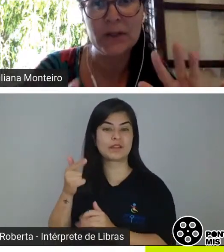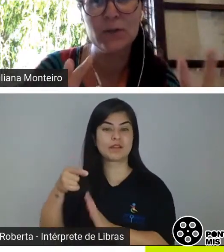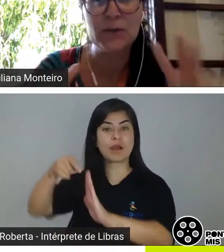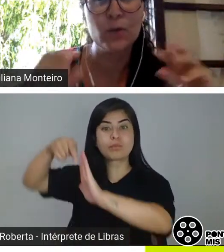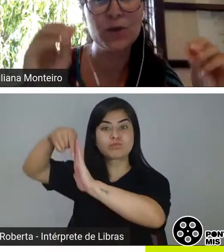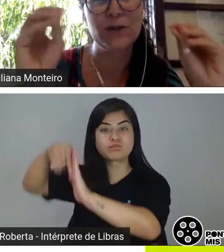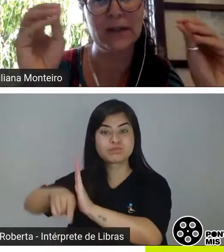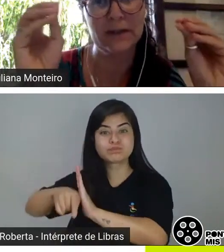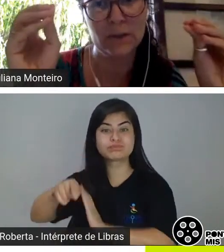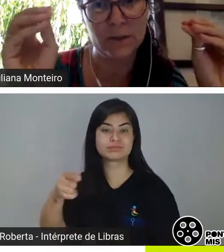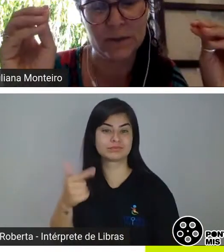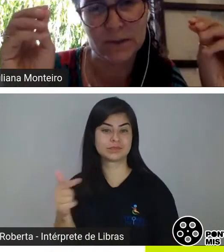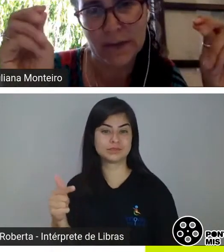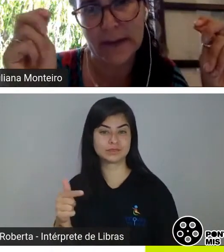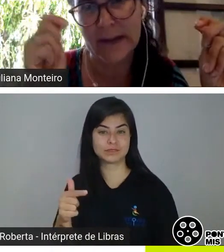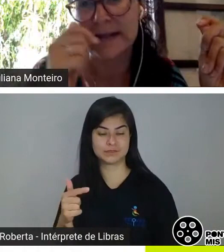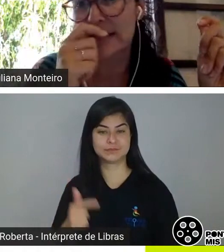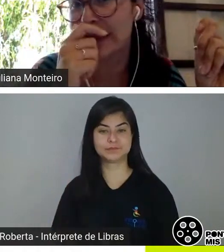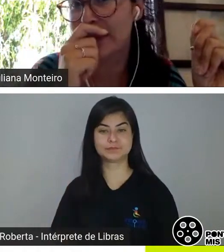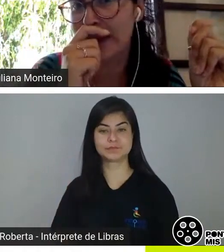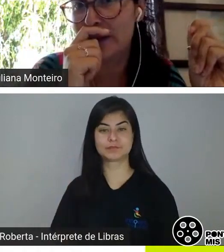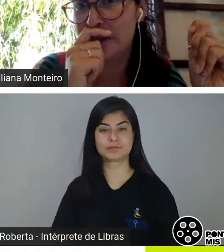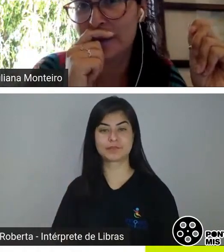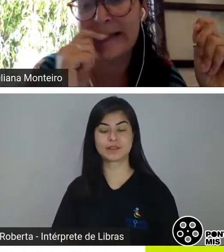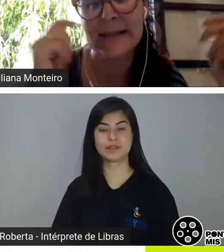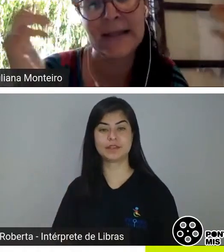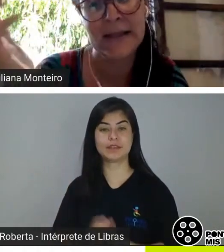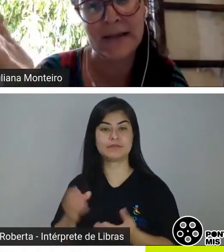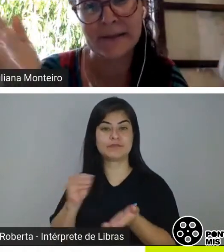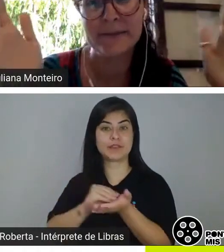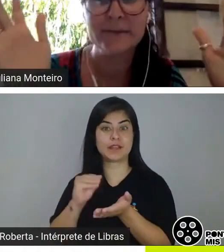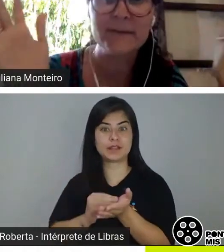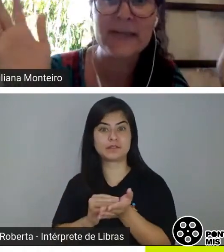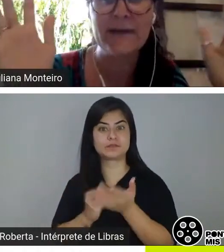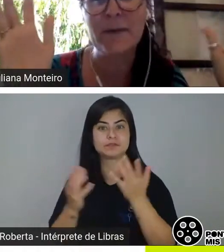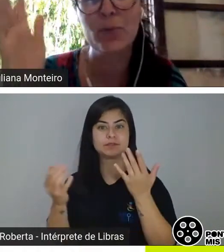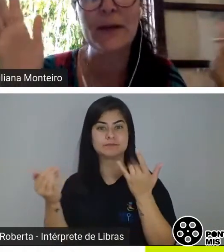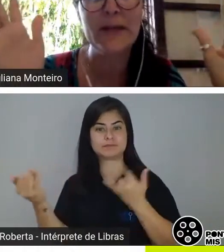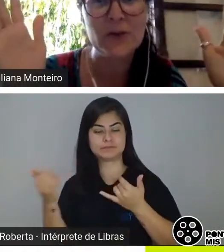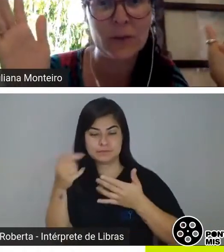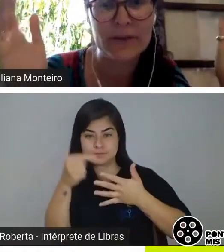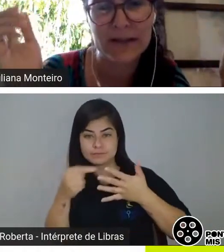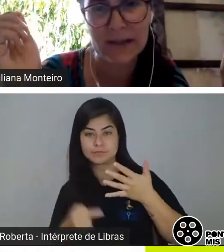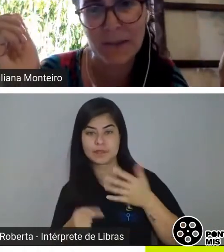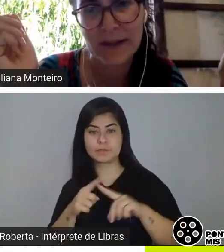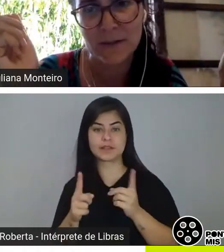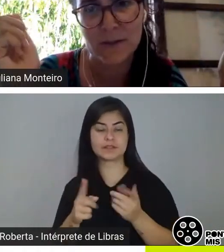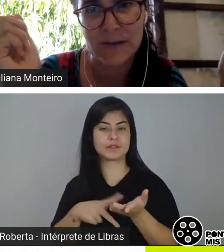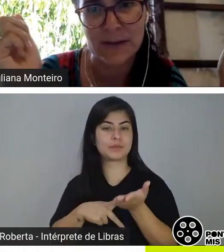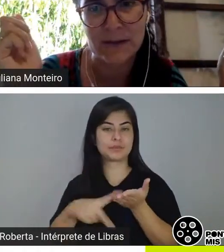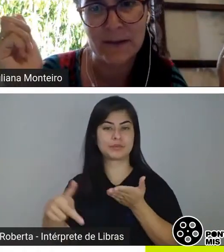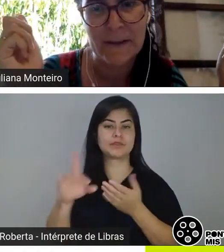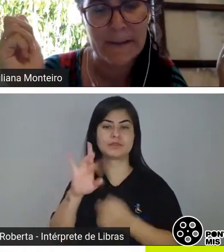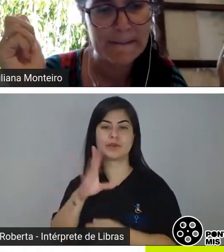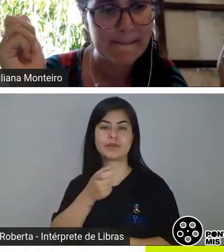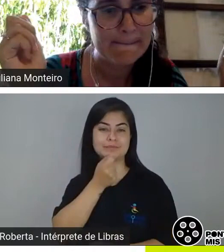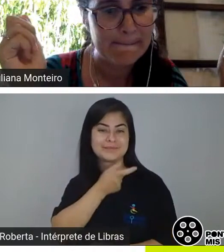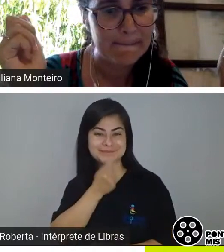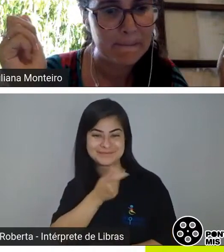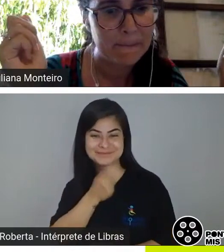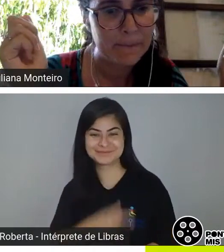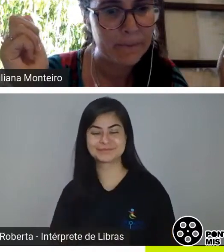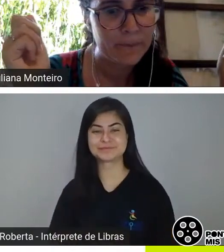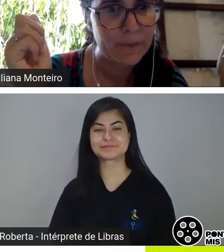né? Que não discute tanto esses elementos. Mas que... servem puramente como entretenimento, assim.